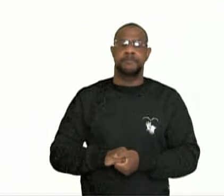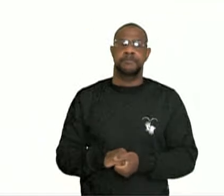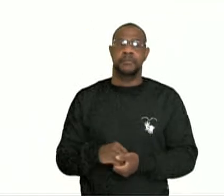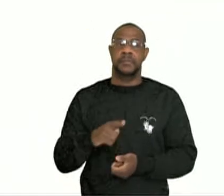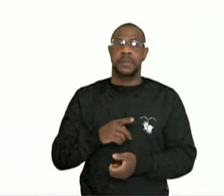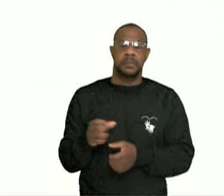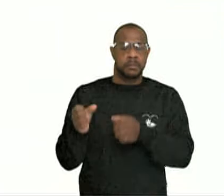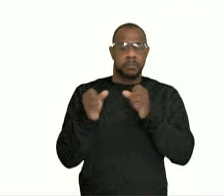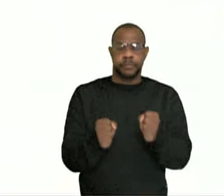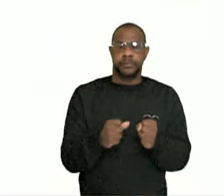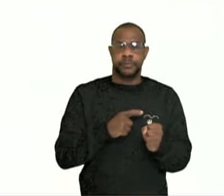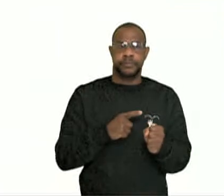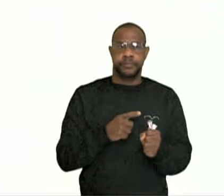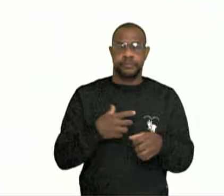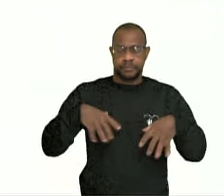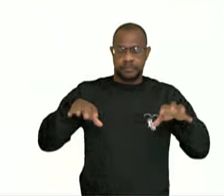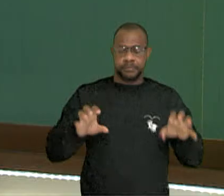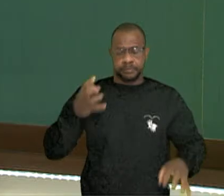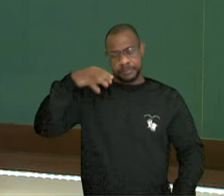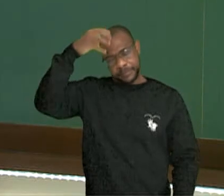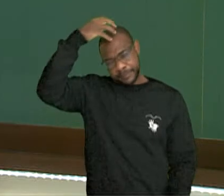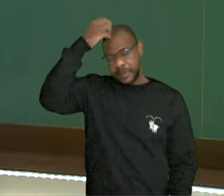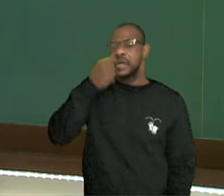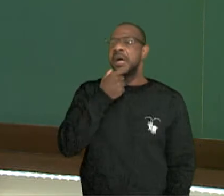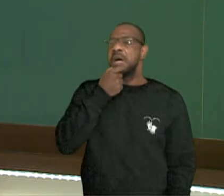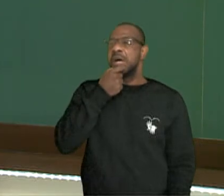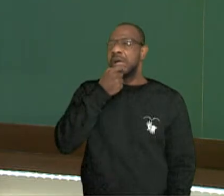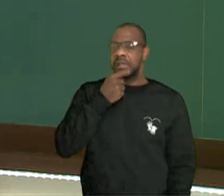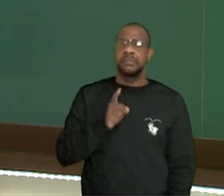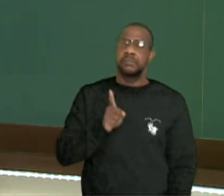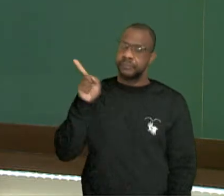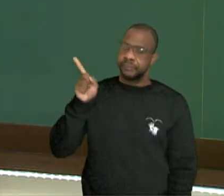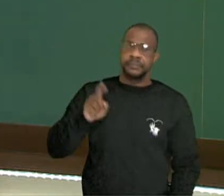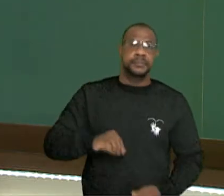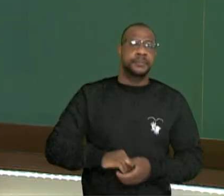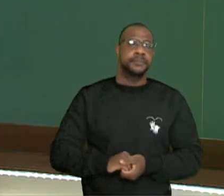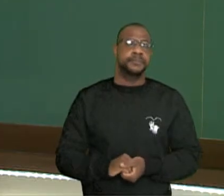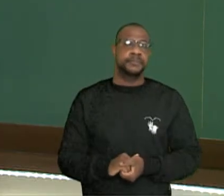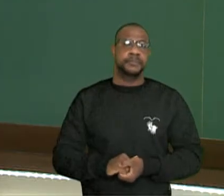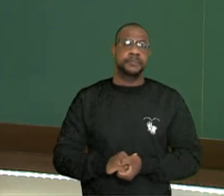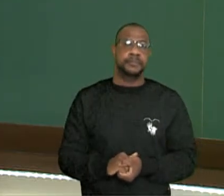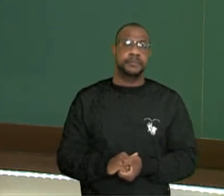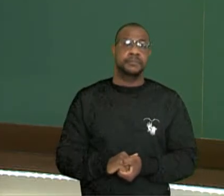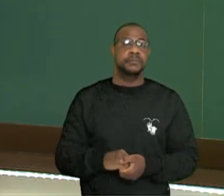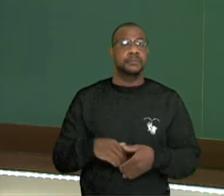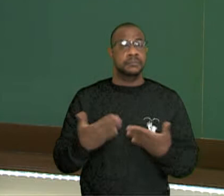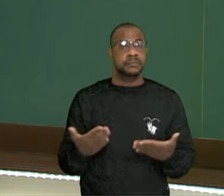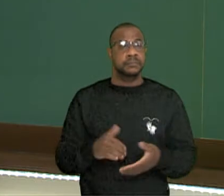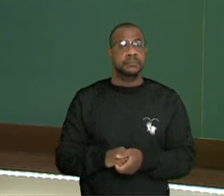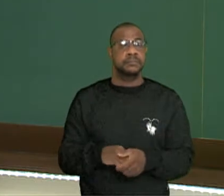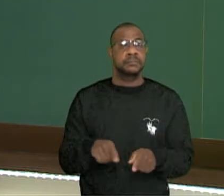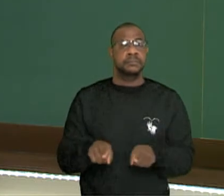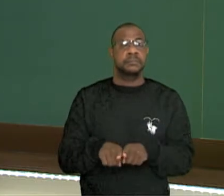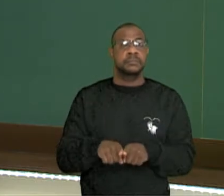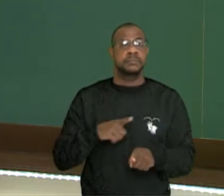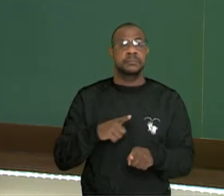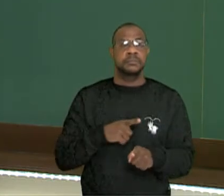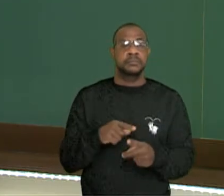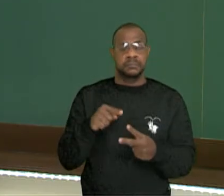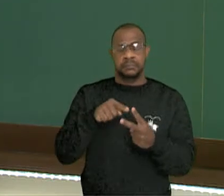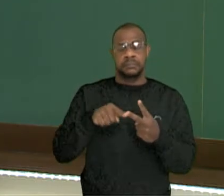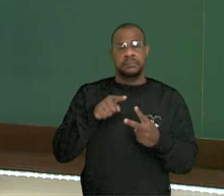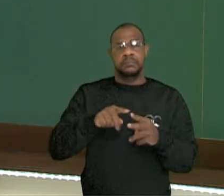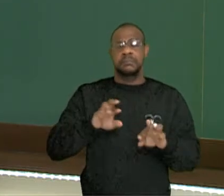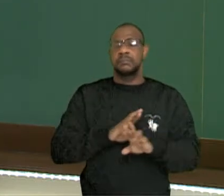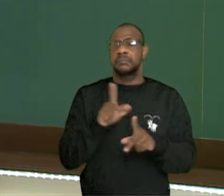poder como uma monarquia na Inglaterra, esse restauro da monarquia, E nós vamos ter aí essa distinção